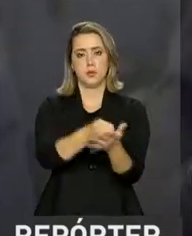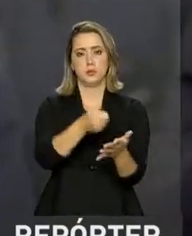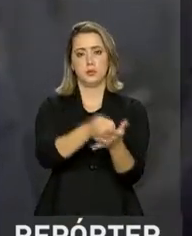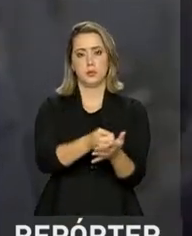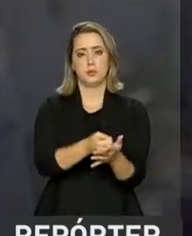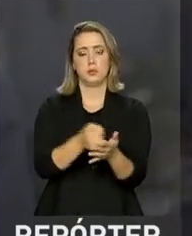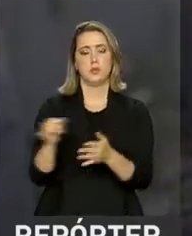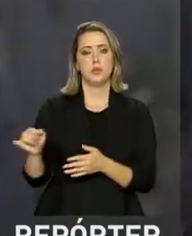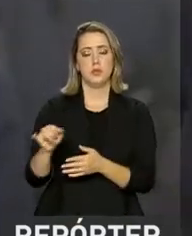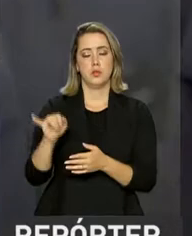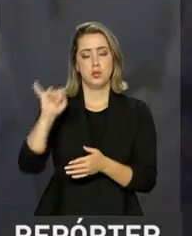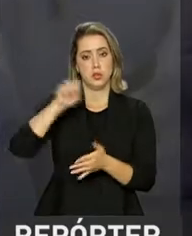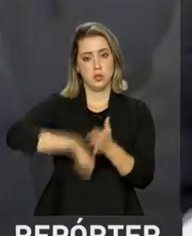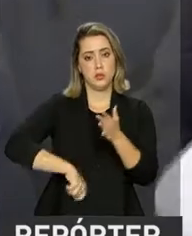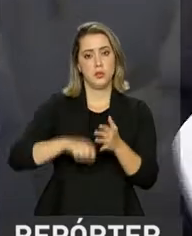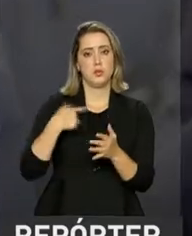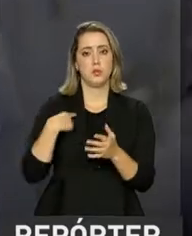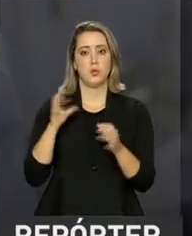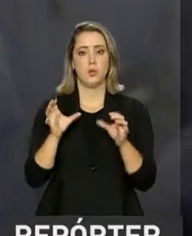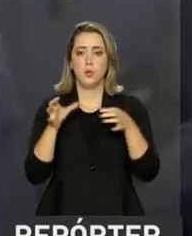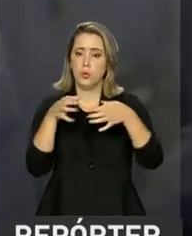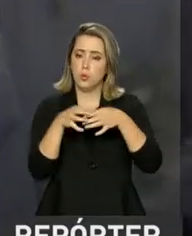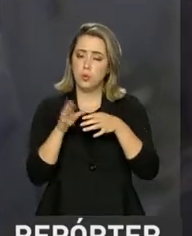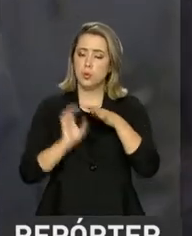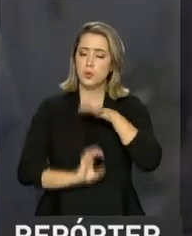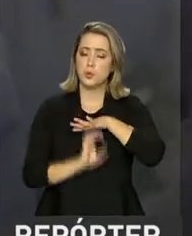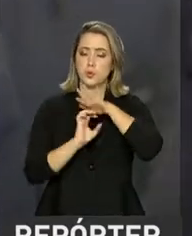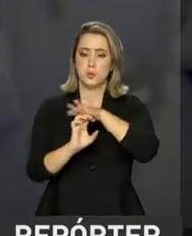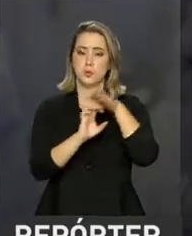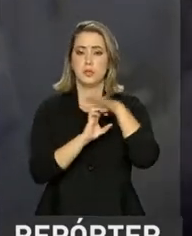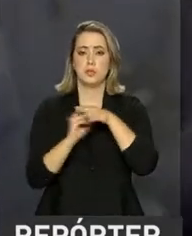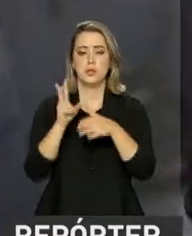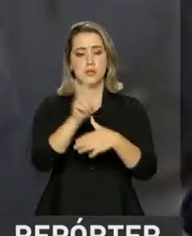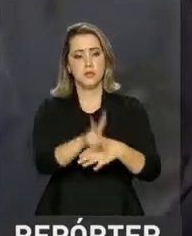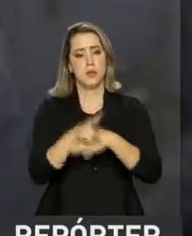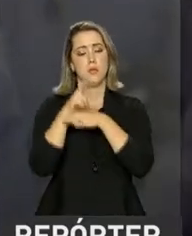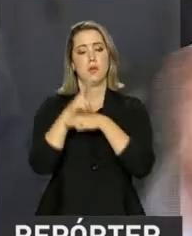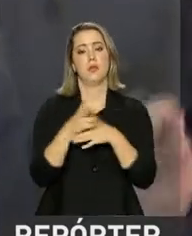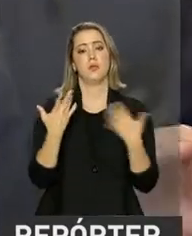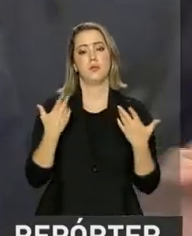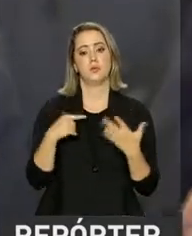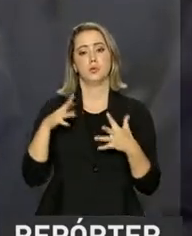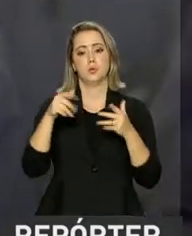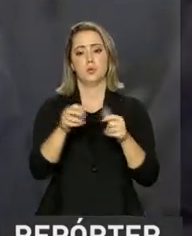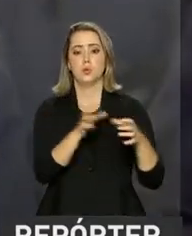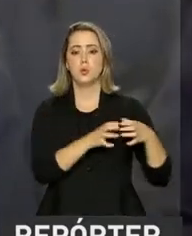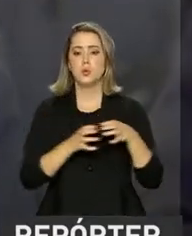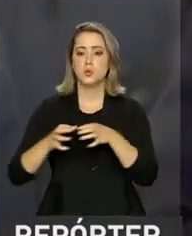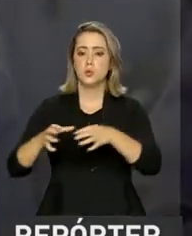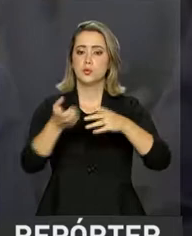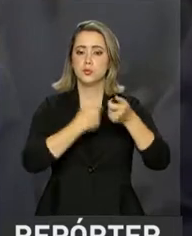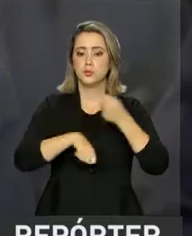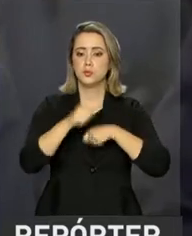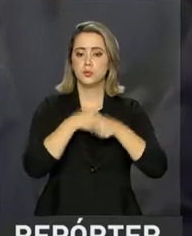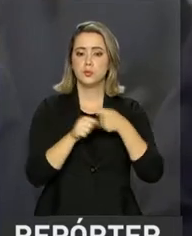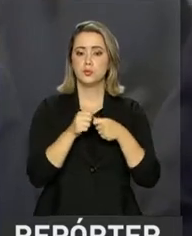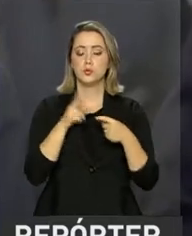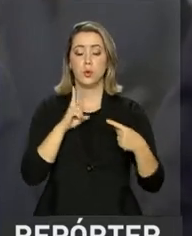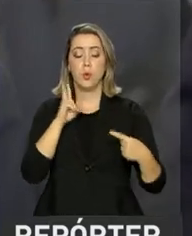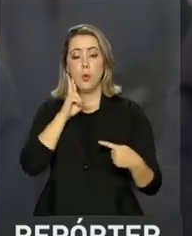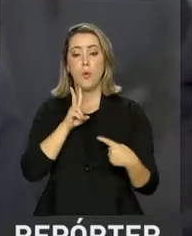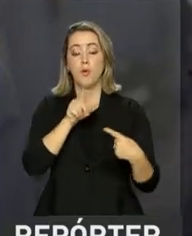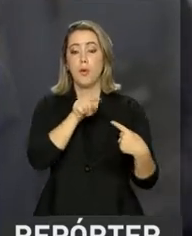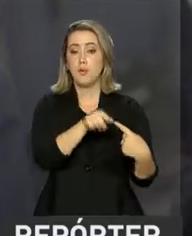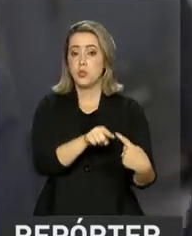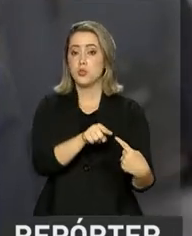impostos registro de companhia de crédito que atende todos os setores da economia visando fazer